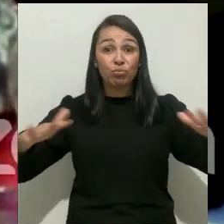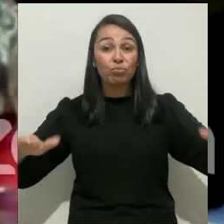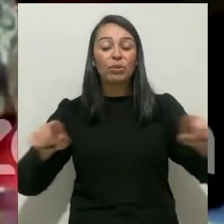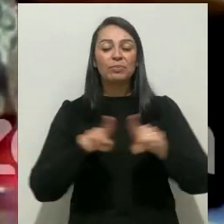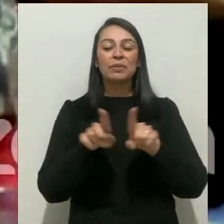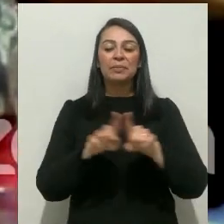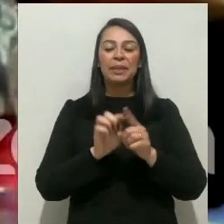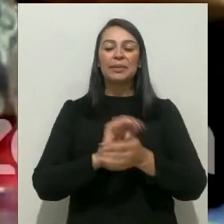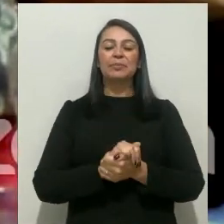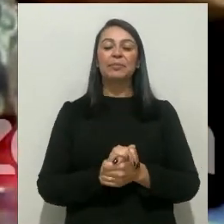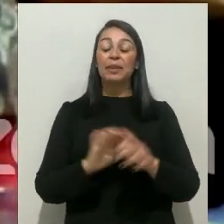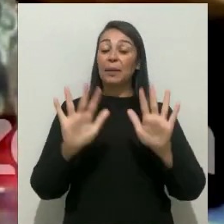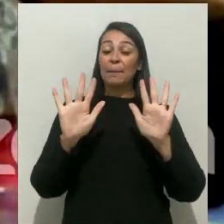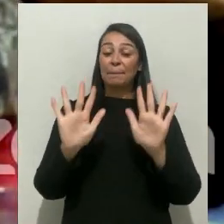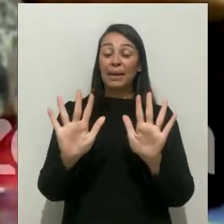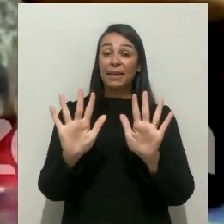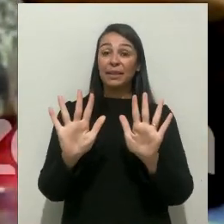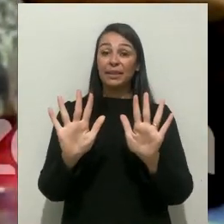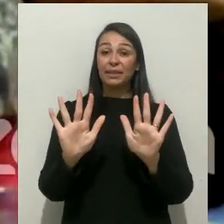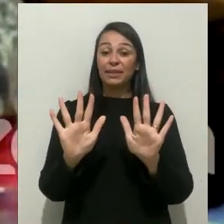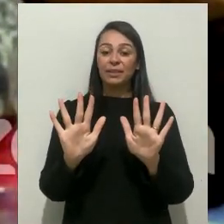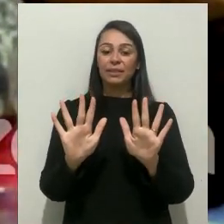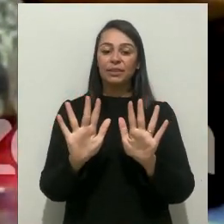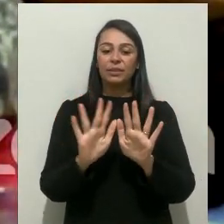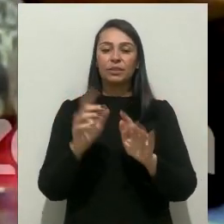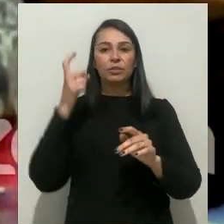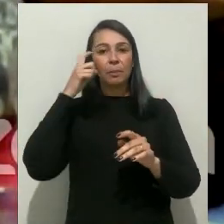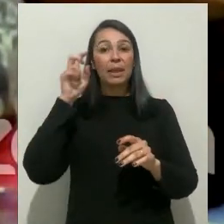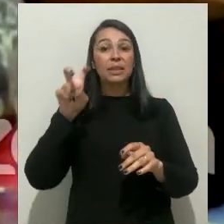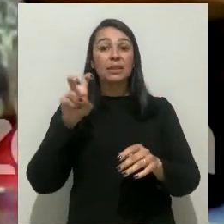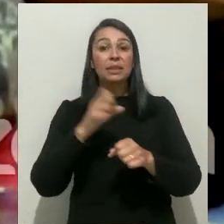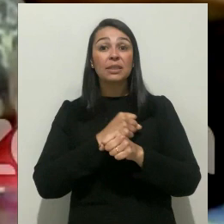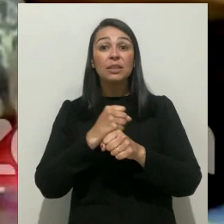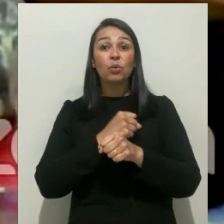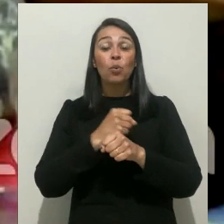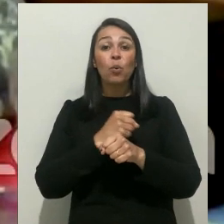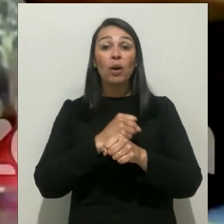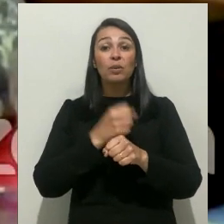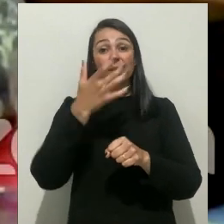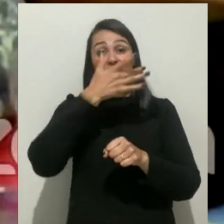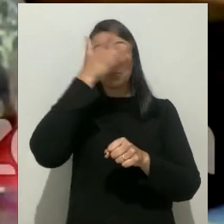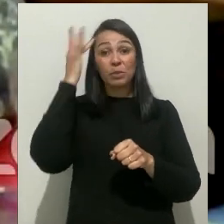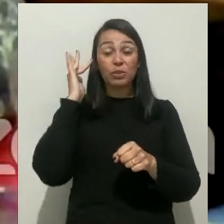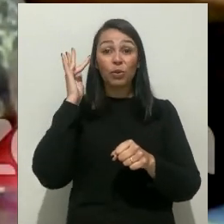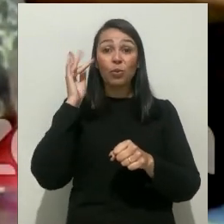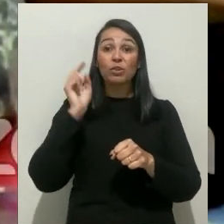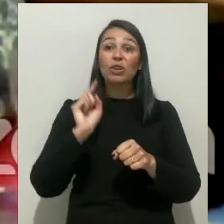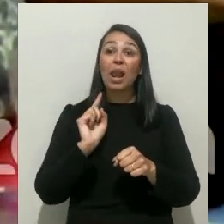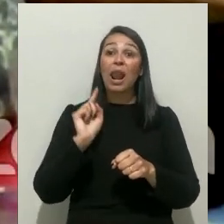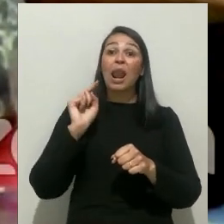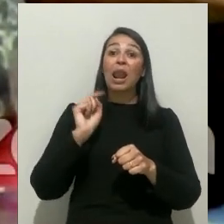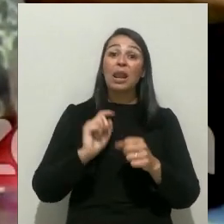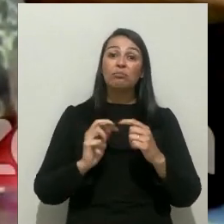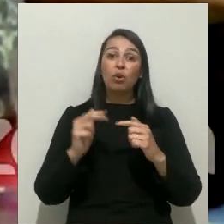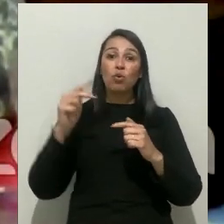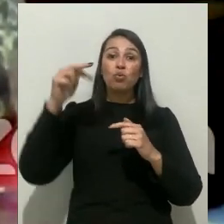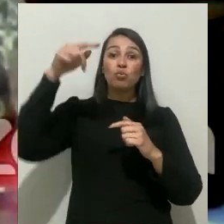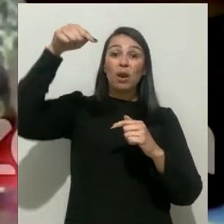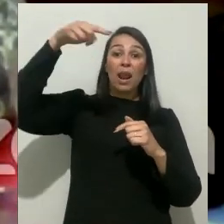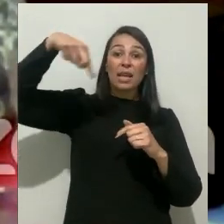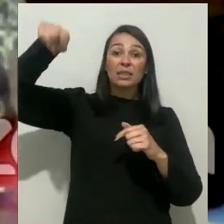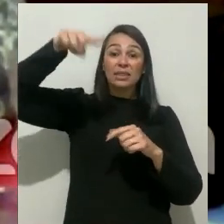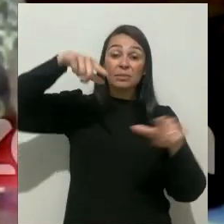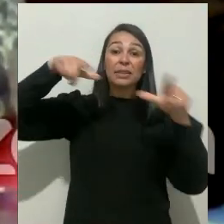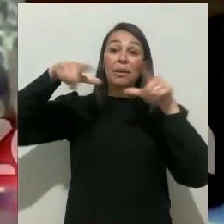coisa para o pessoal ler. Mas imagina 5 anos desses personagens lá em cima, né? Sem nenhum acidente.